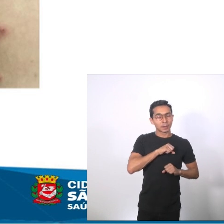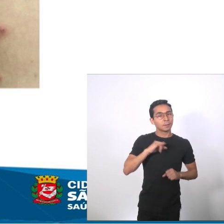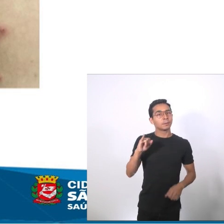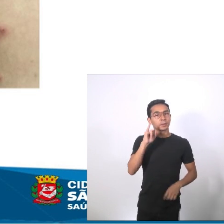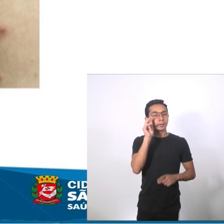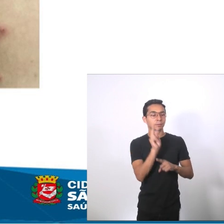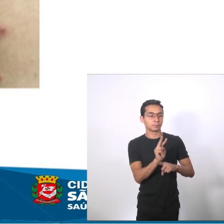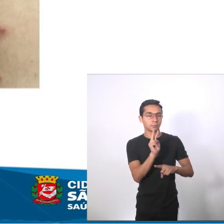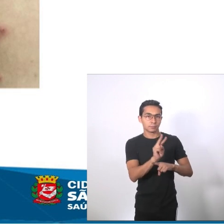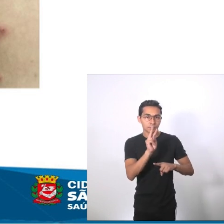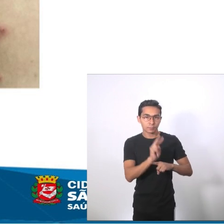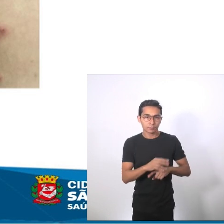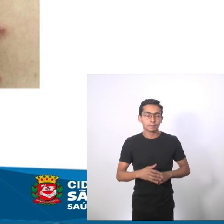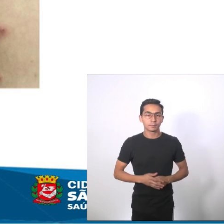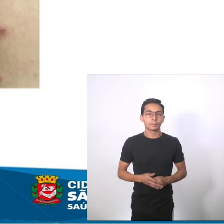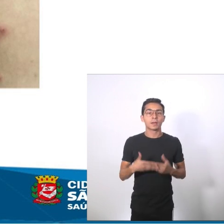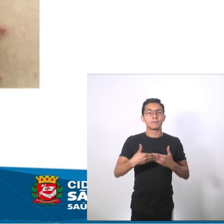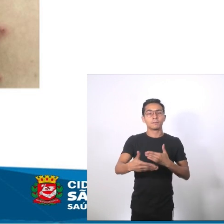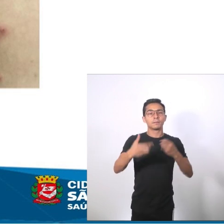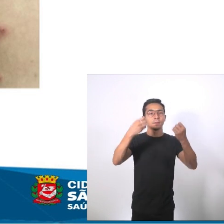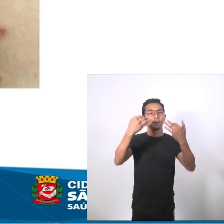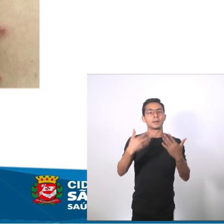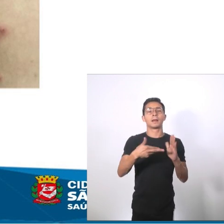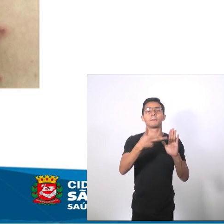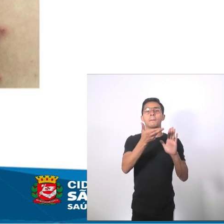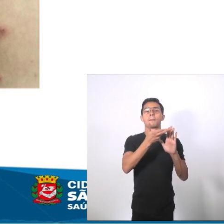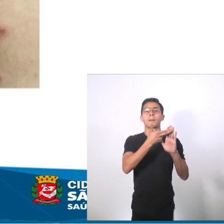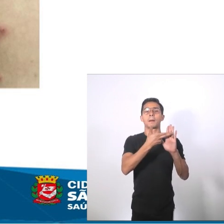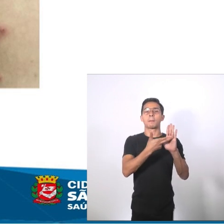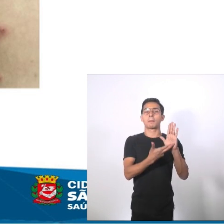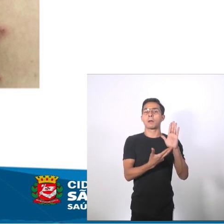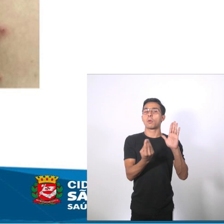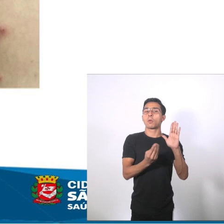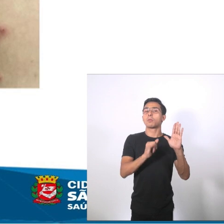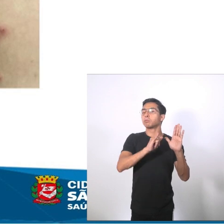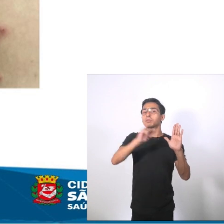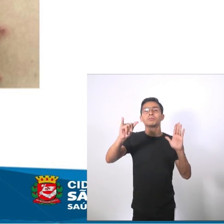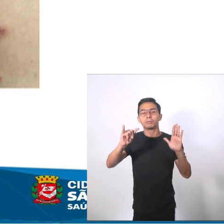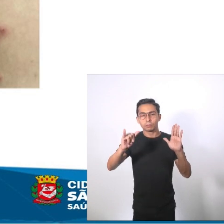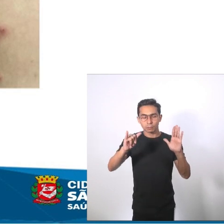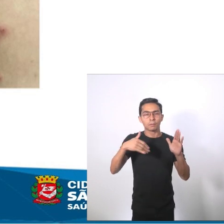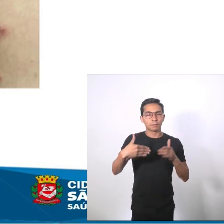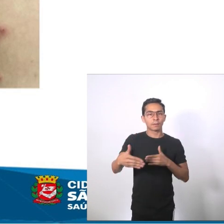vamos falar dos critérios com relação à notificação no próximo slide.